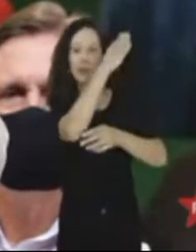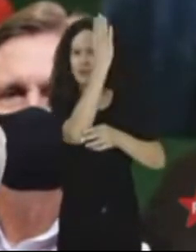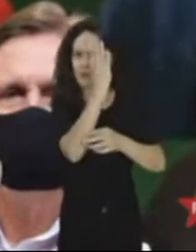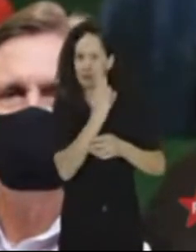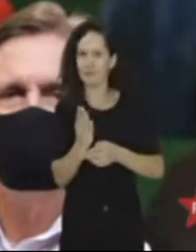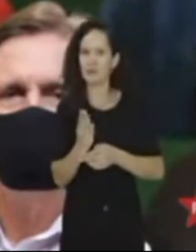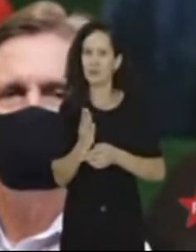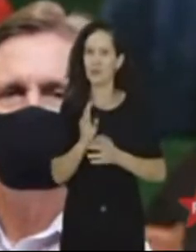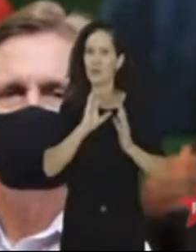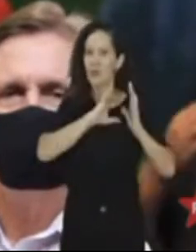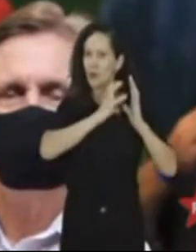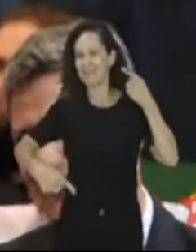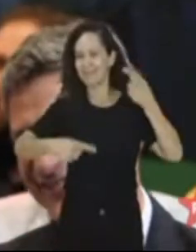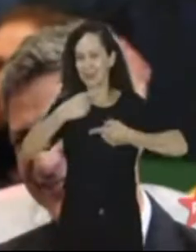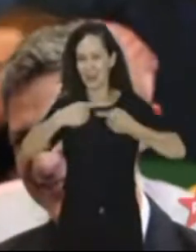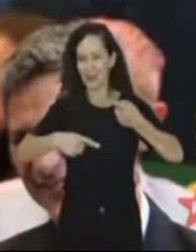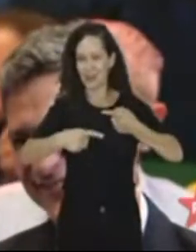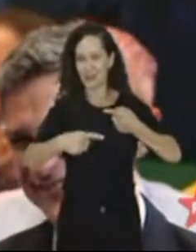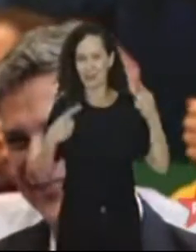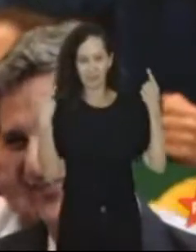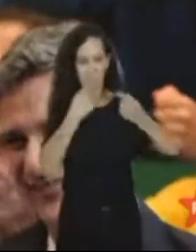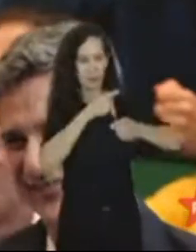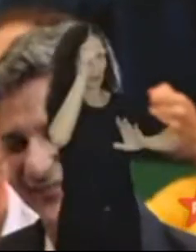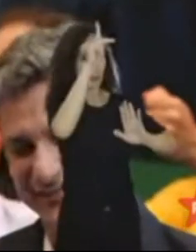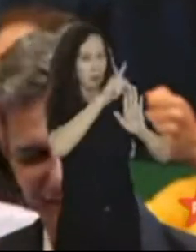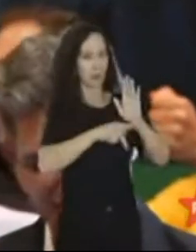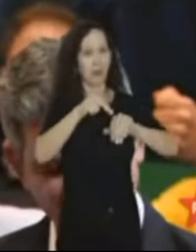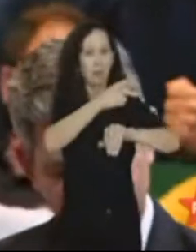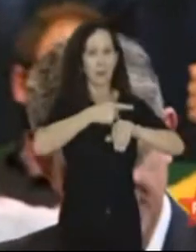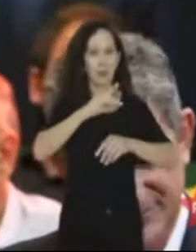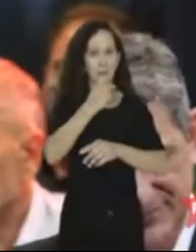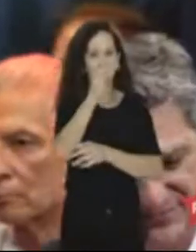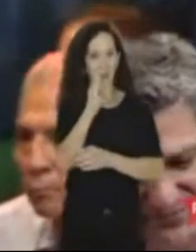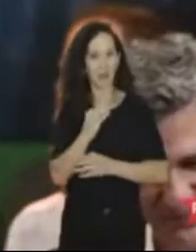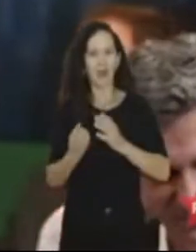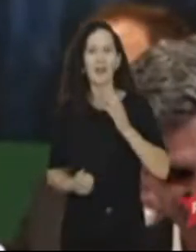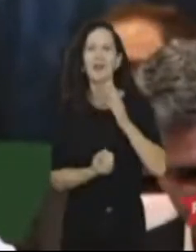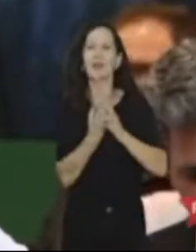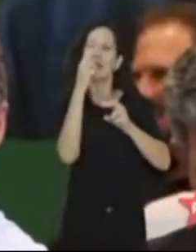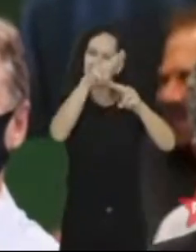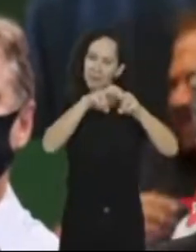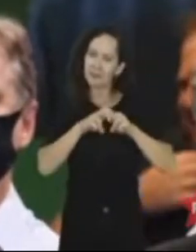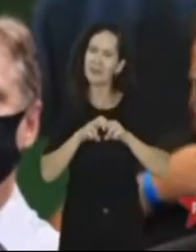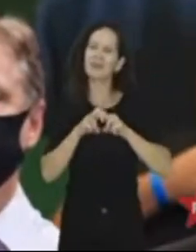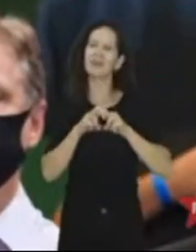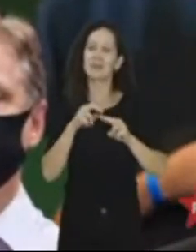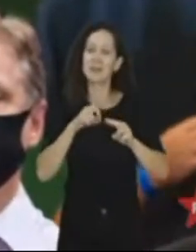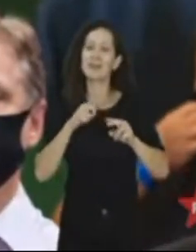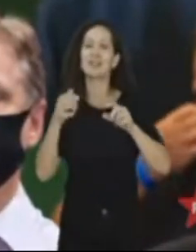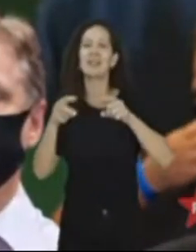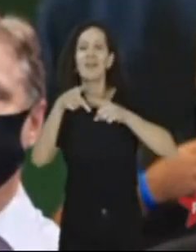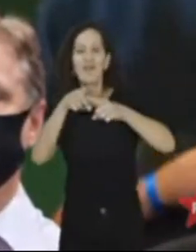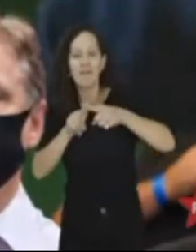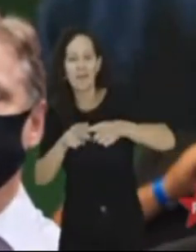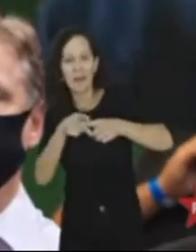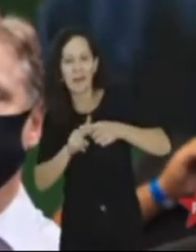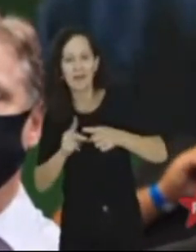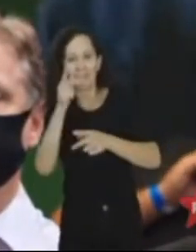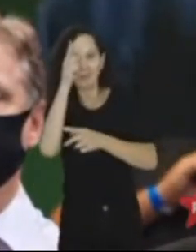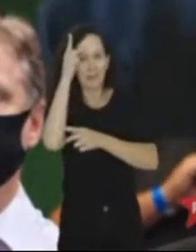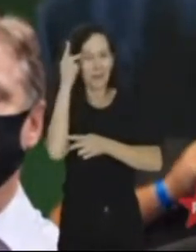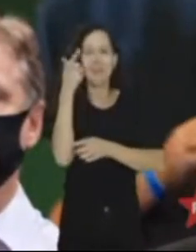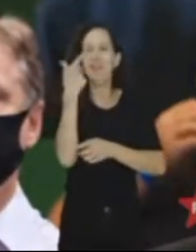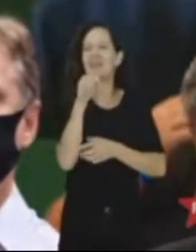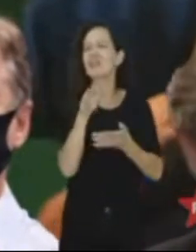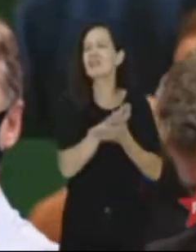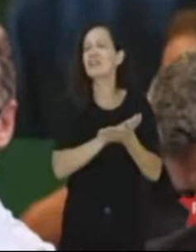um instrumento de luta. O PT nasceu por essa razão, para ser instrumento daqueles que não tinham voz